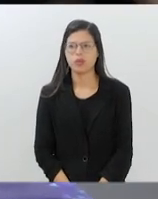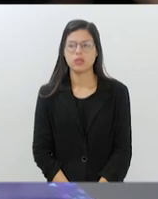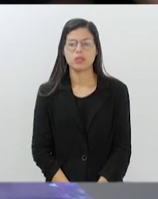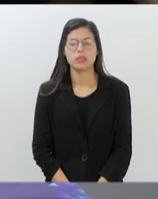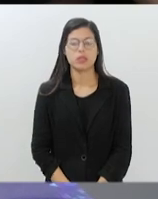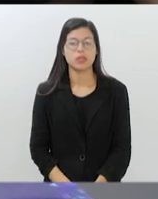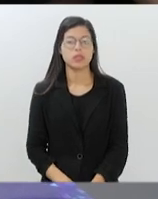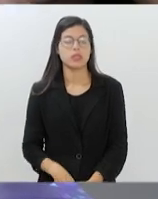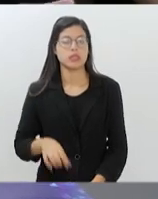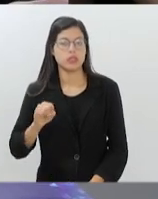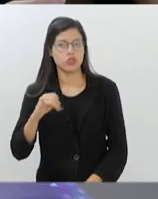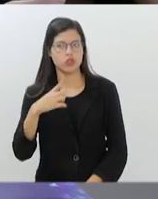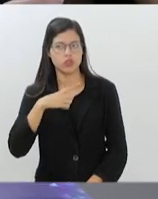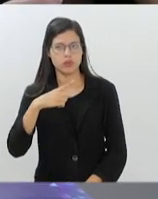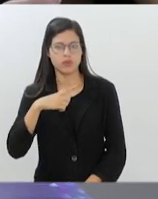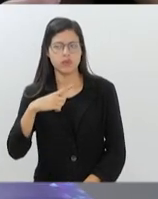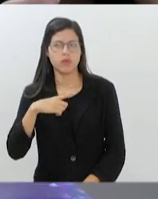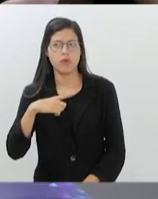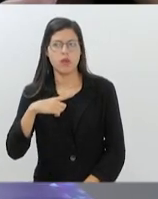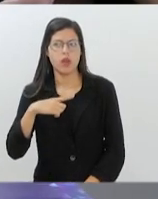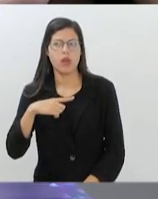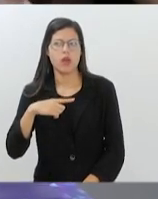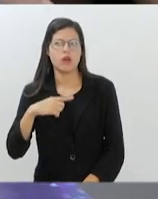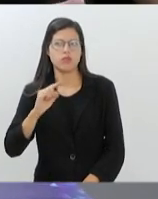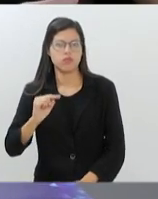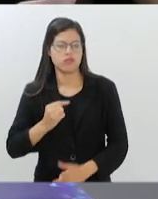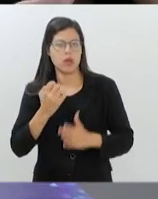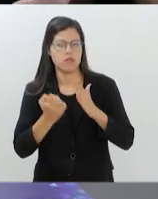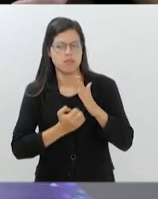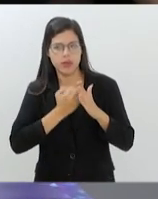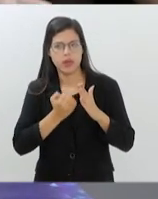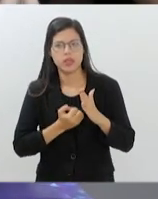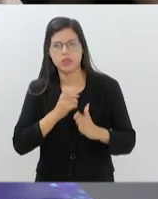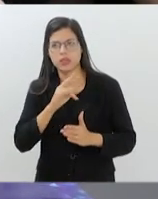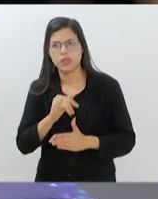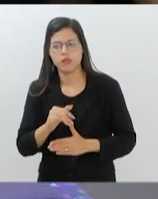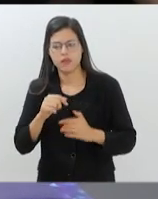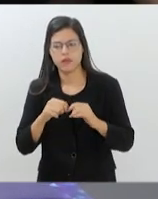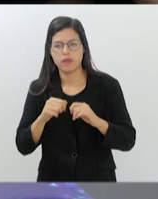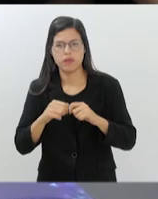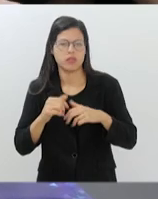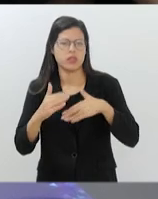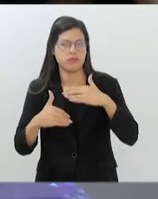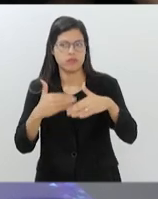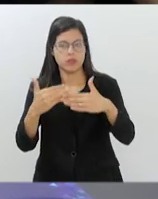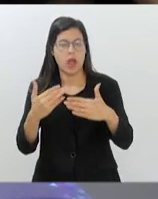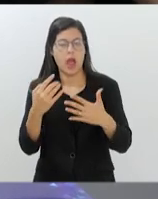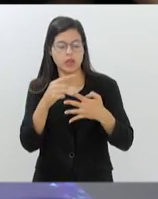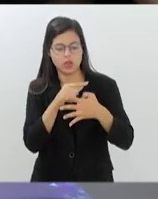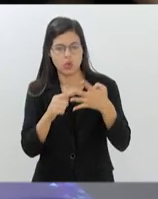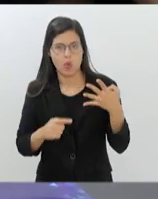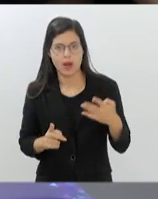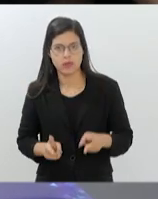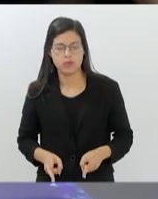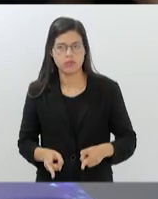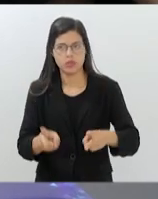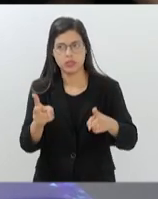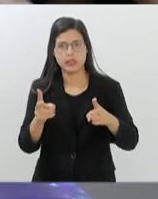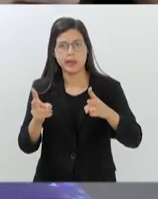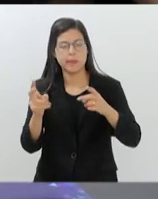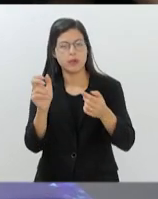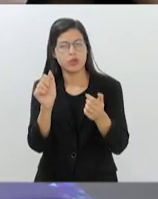especificamente que vá tocar todo o procedimento de criação dessa campanha as quatro agências sempre são envolvidas em todas as